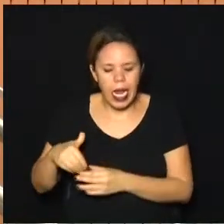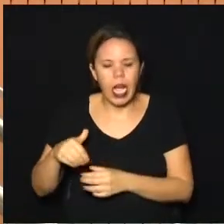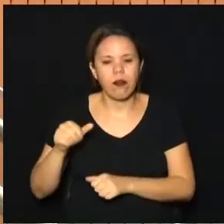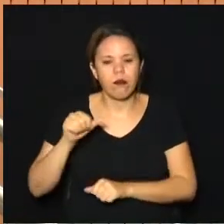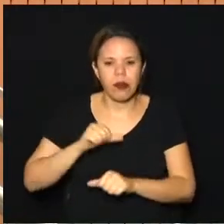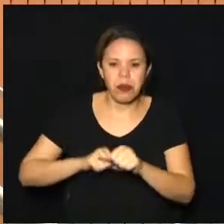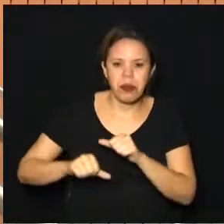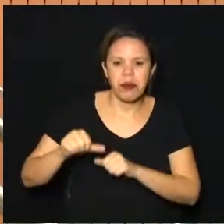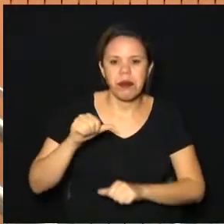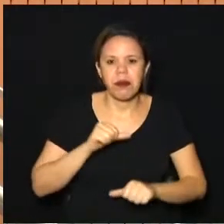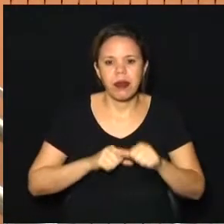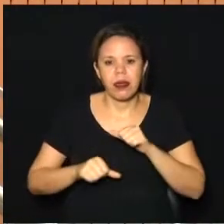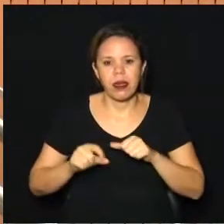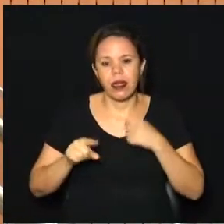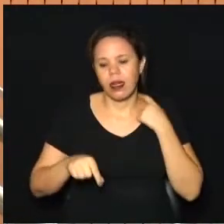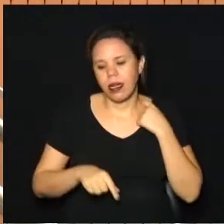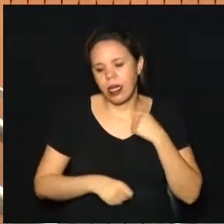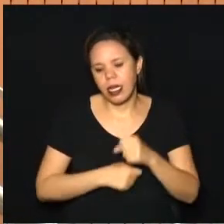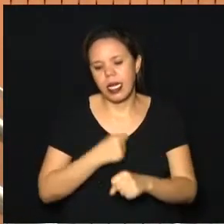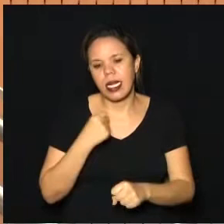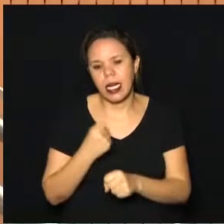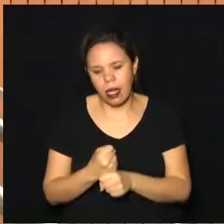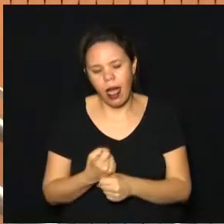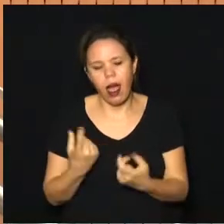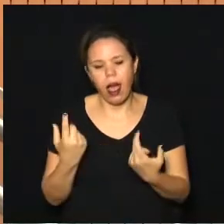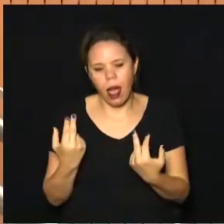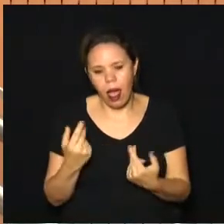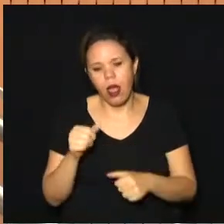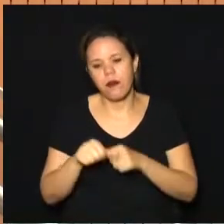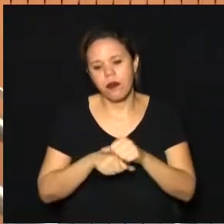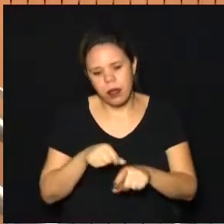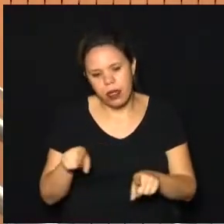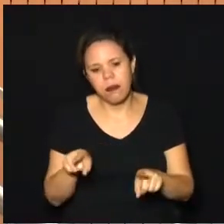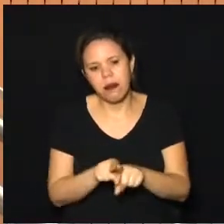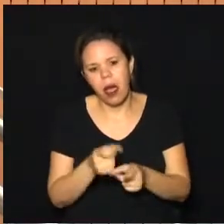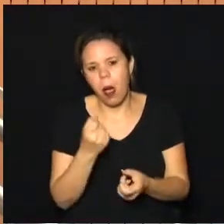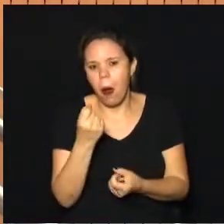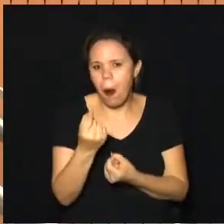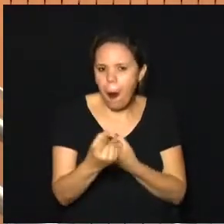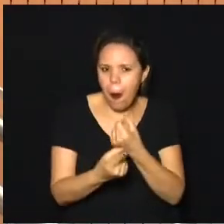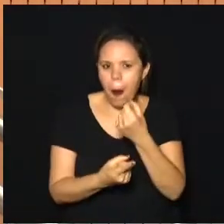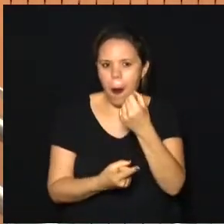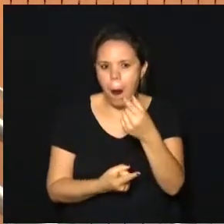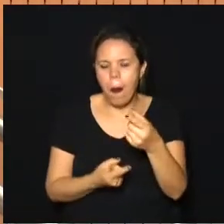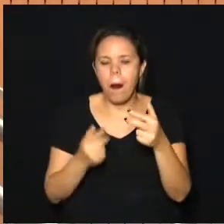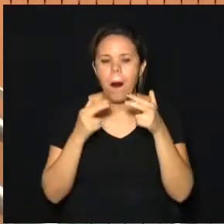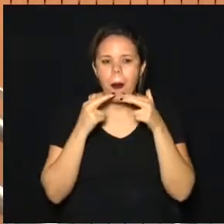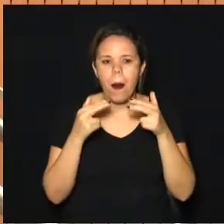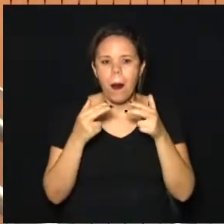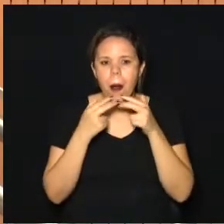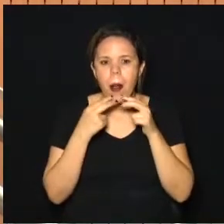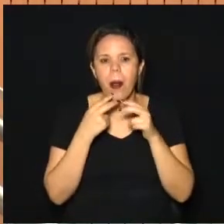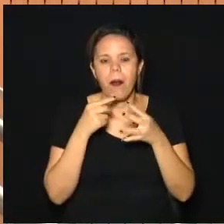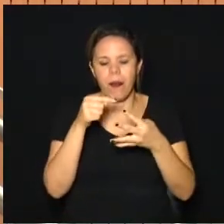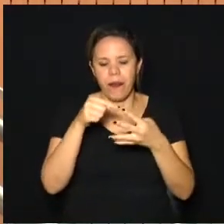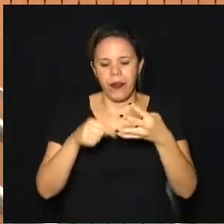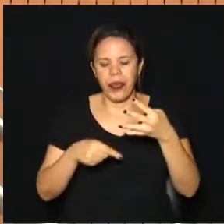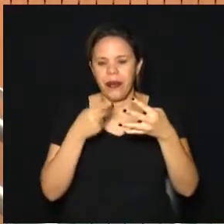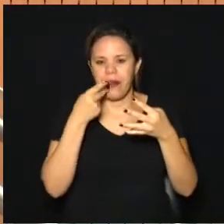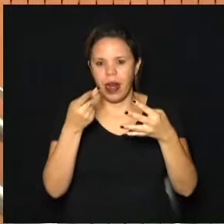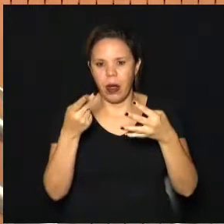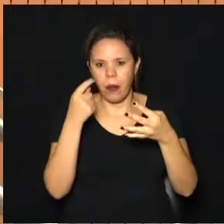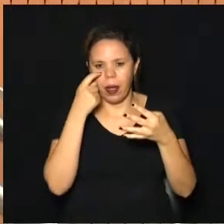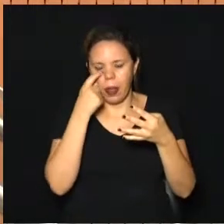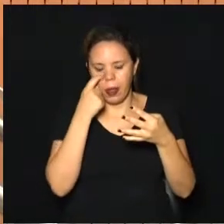outra modificação e esse ano não é diferente. Nós temos, então, algumas novidades, eu citaria 4